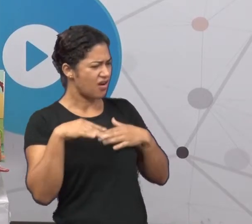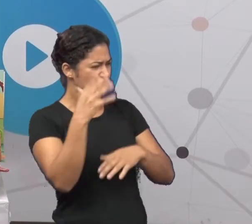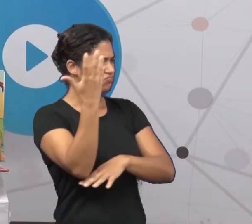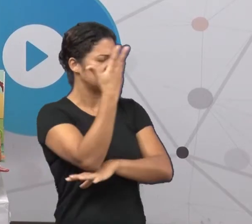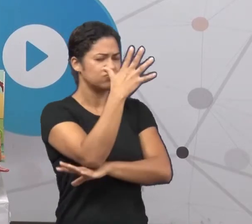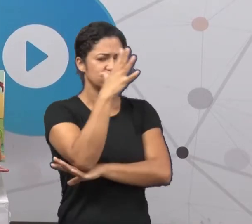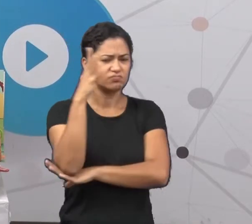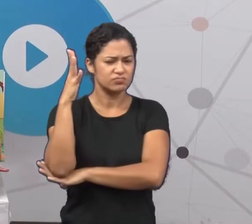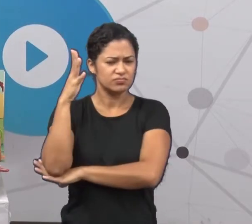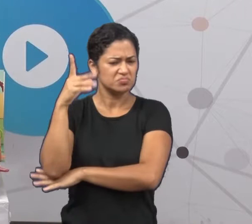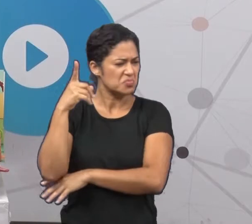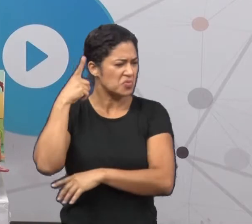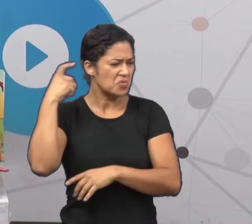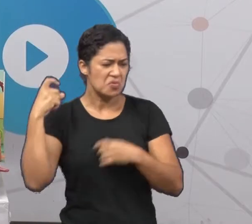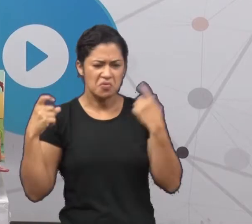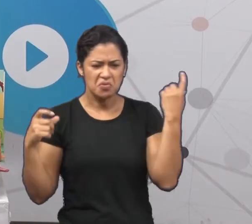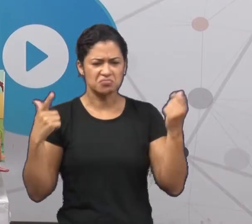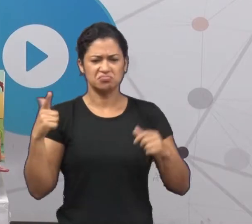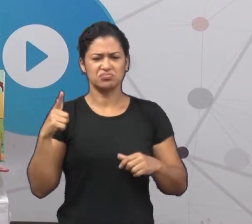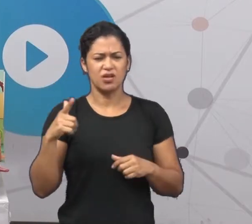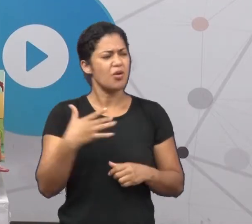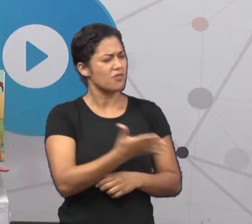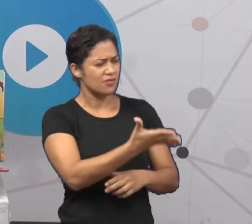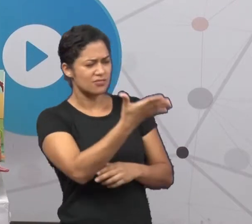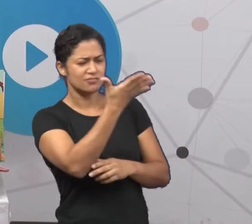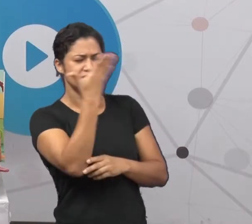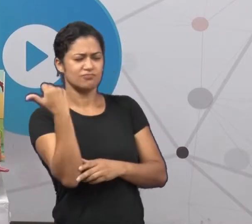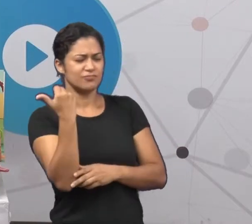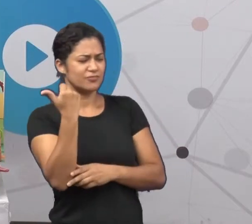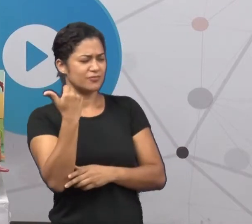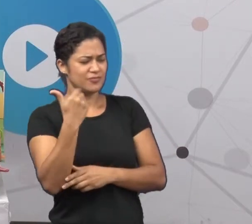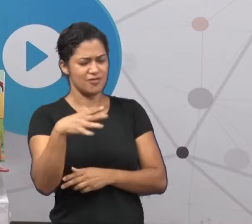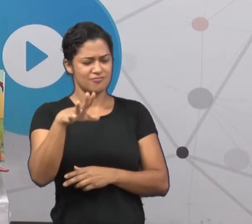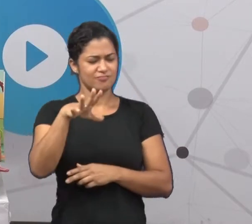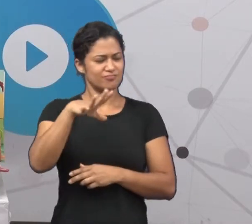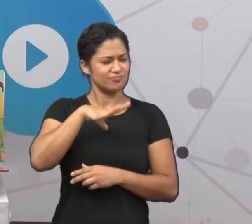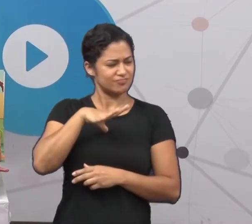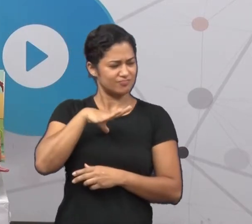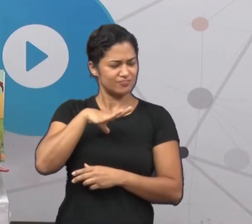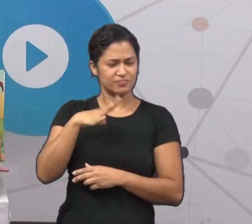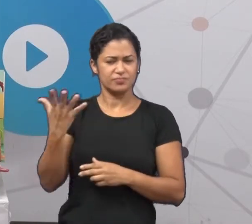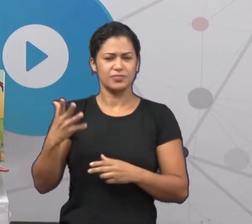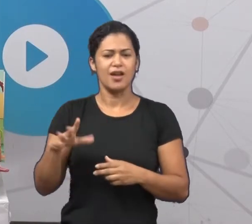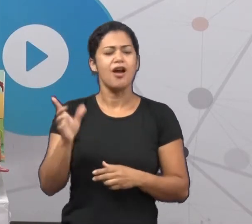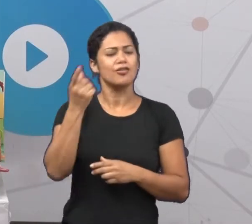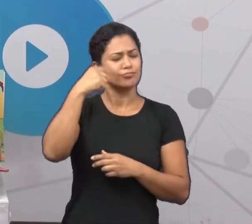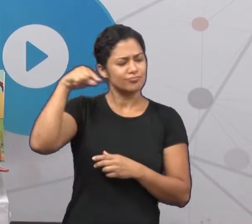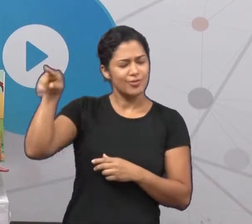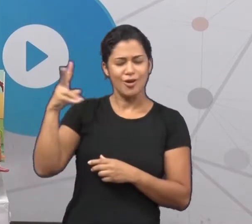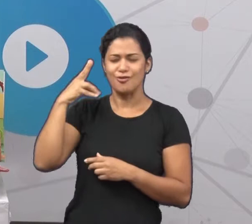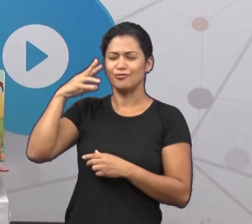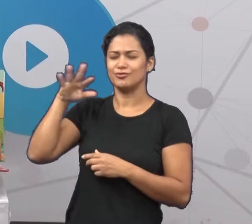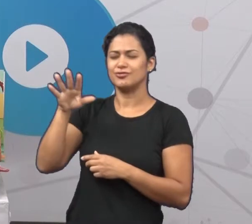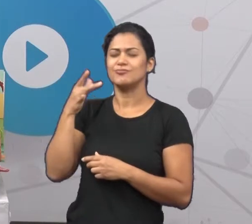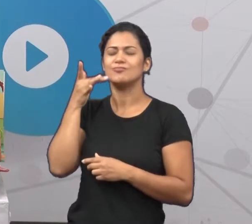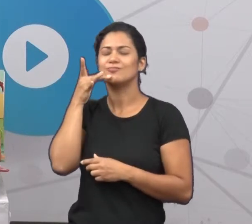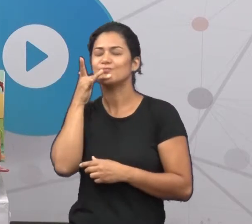campo. Venha comigo para a cidade. Lá vou lhe mostrar deliciosas